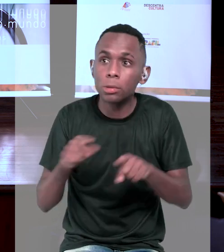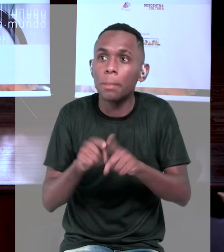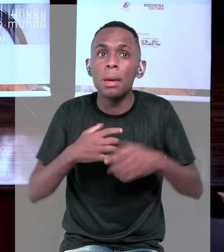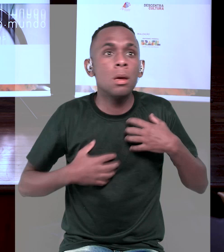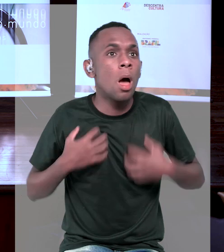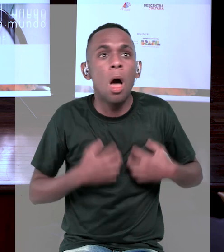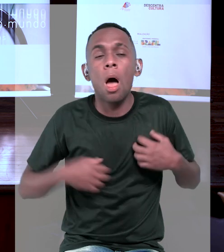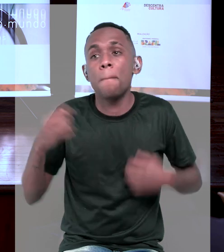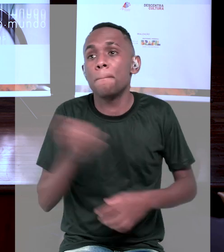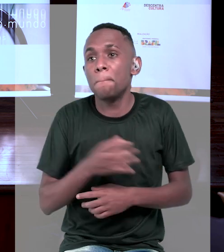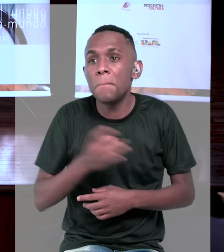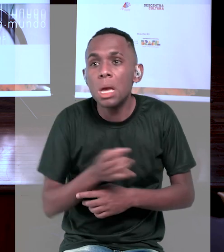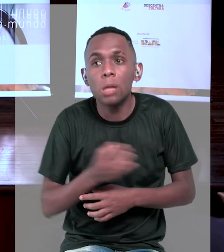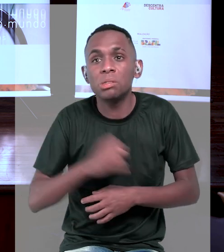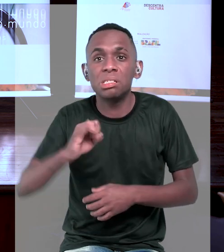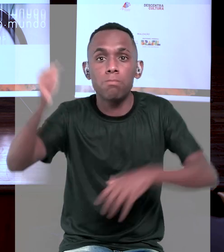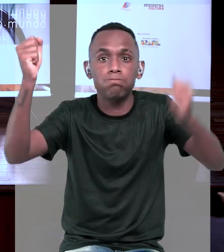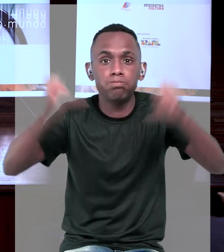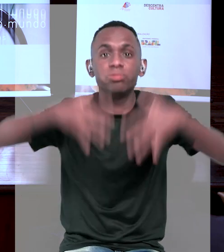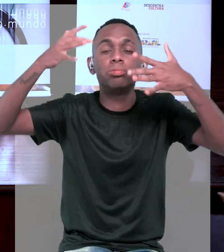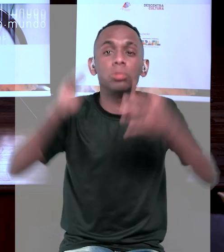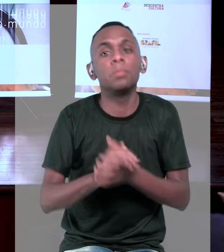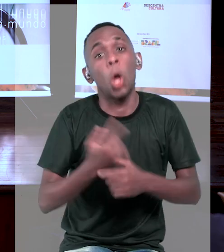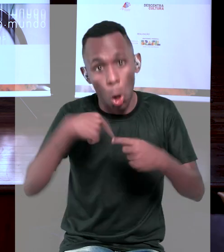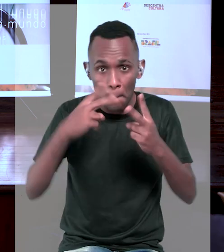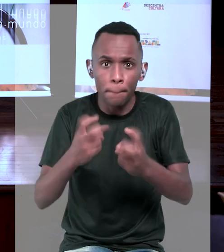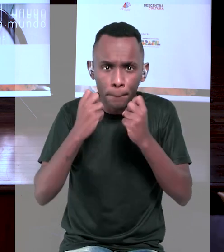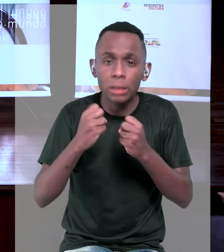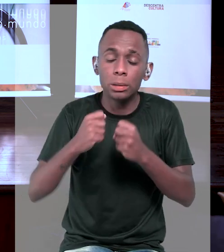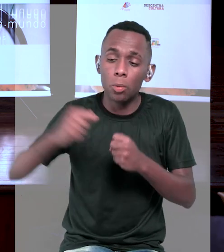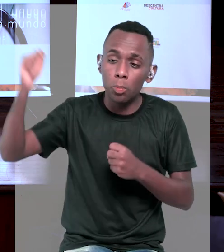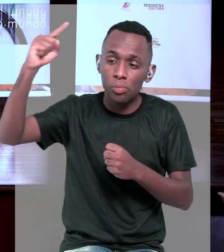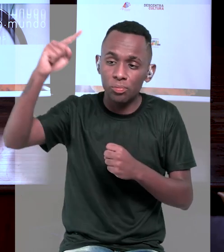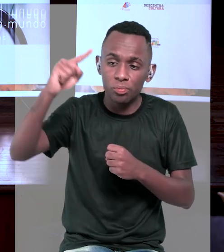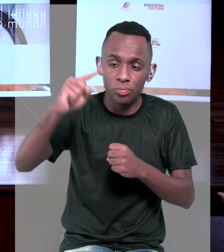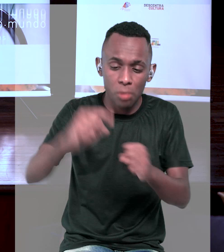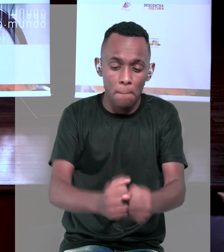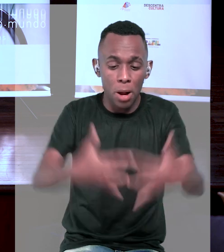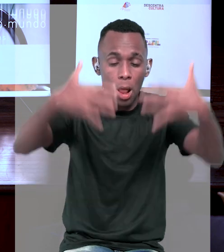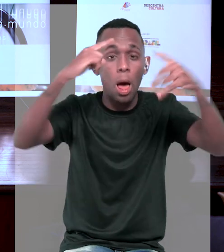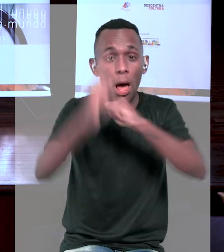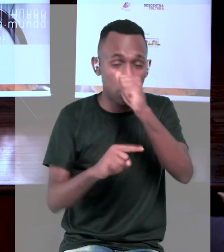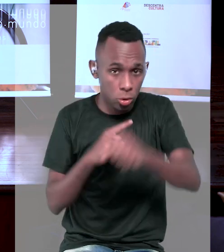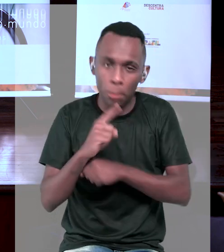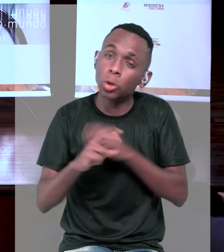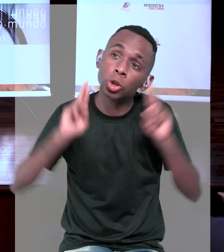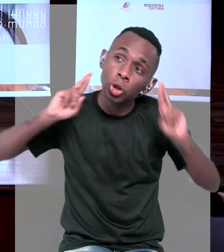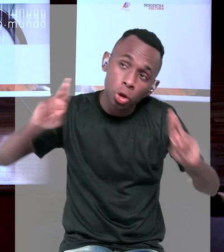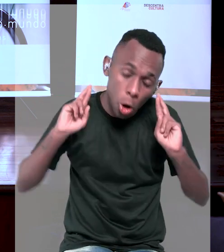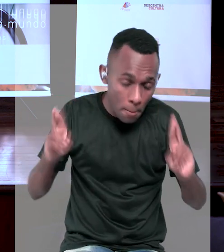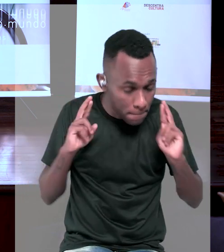com efeito, a gente viu a bomba atômica, e tomara que a gente não veja algumas coisas ainda com